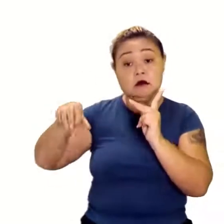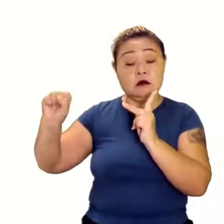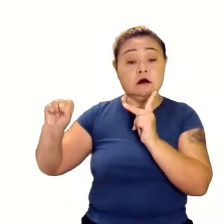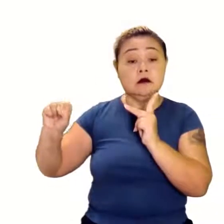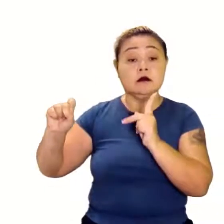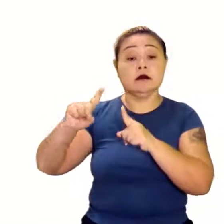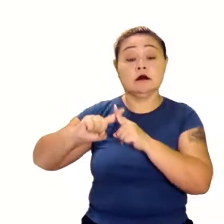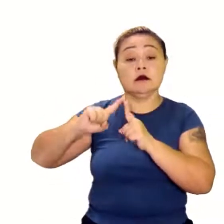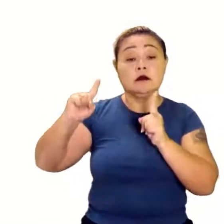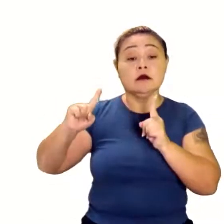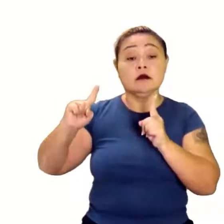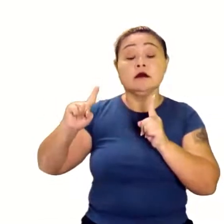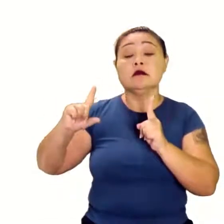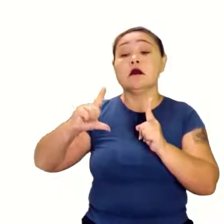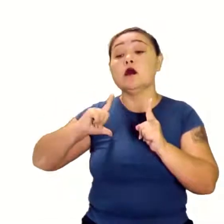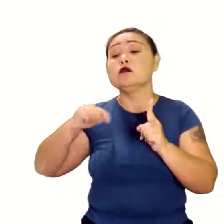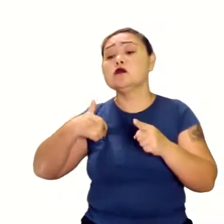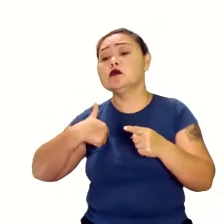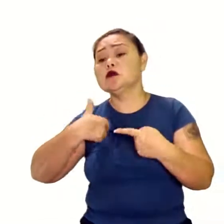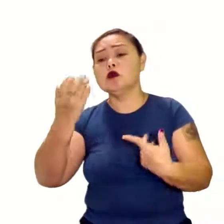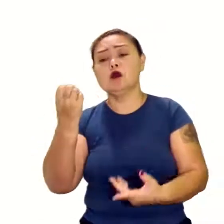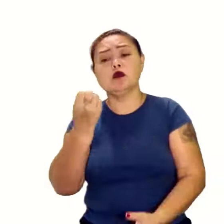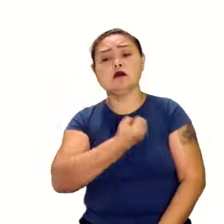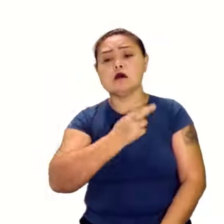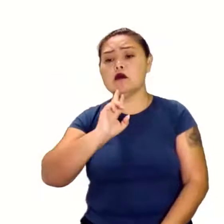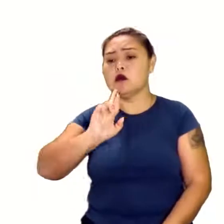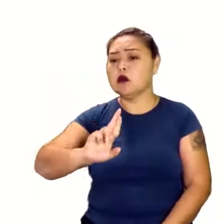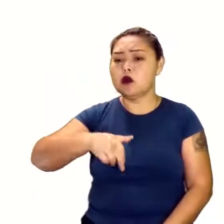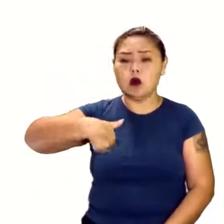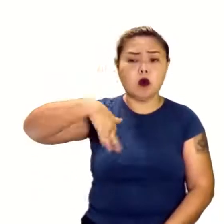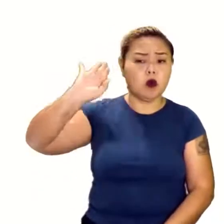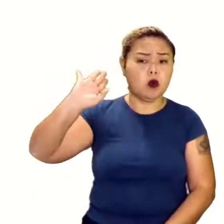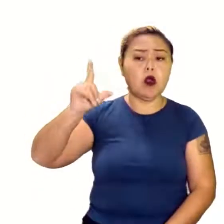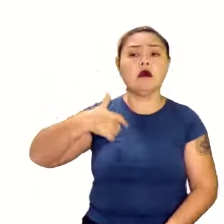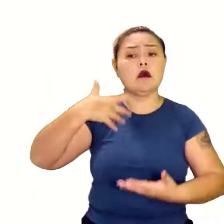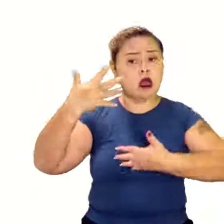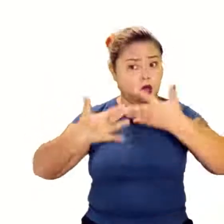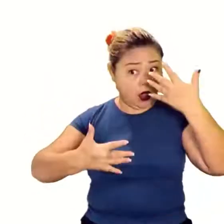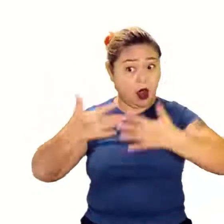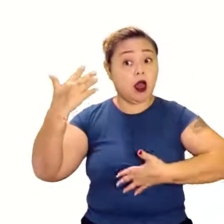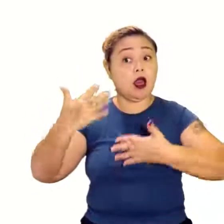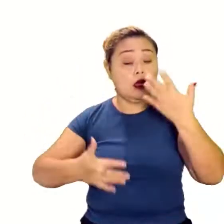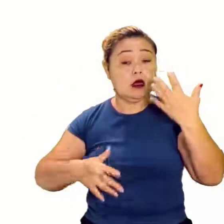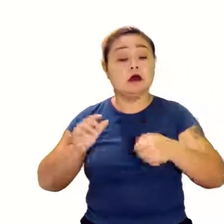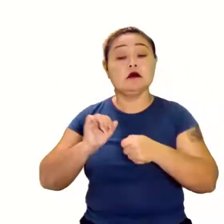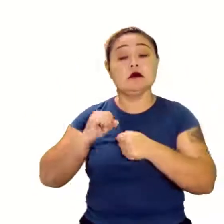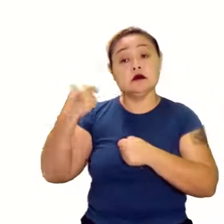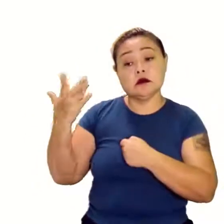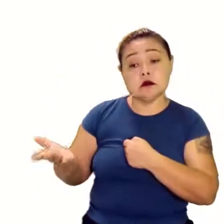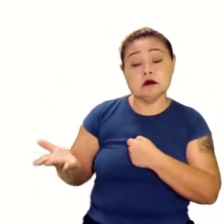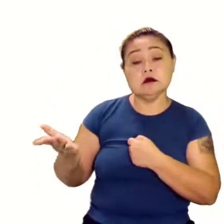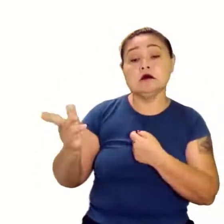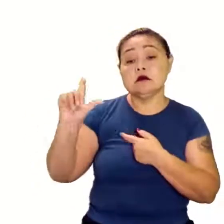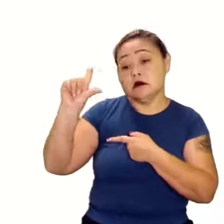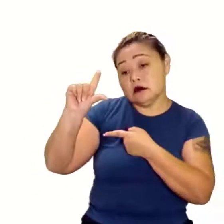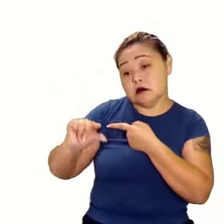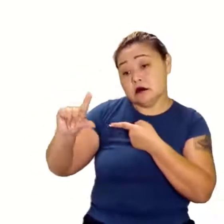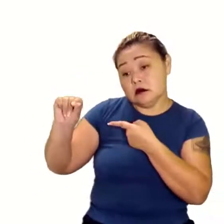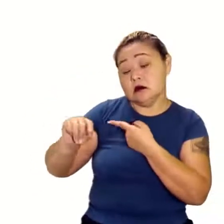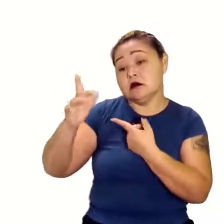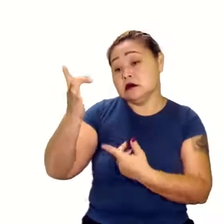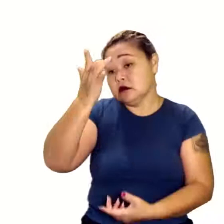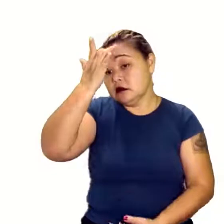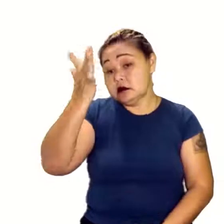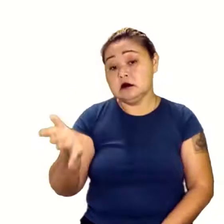8. Mas e quando o resultado der um número muito alto? Aí vai atrapalhar um pouquinho, não é? Então, nesse caso, a gente simplifica que fica